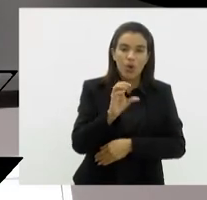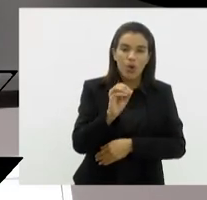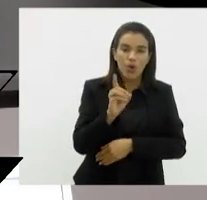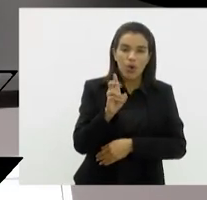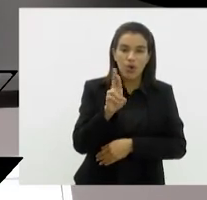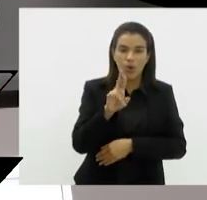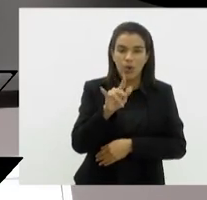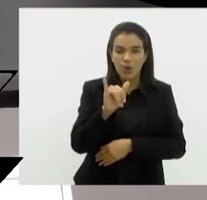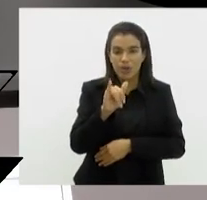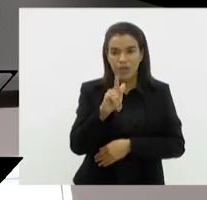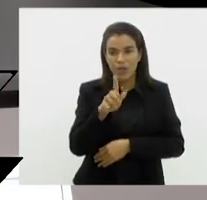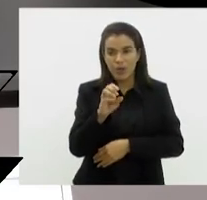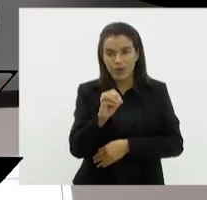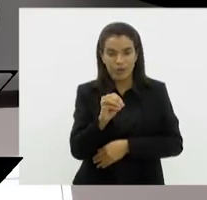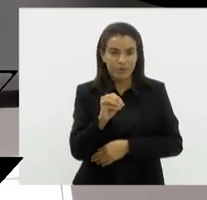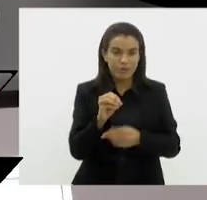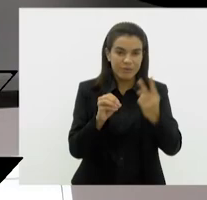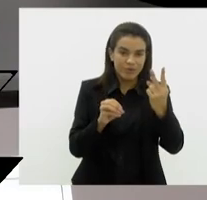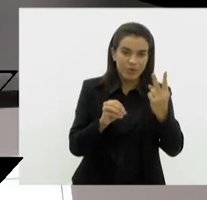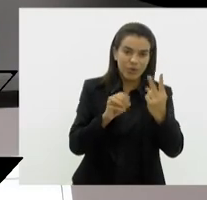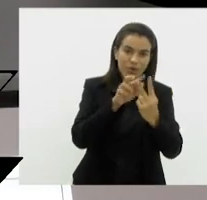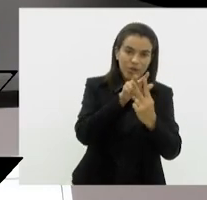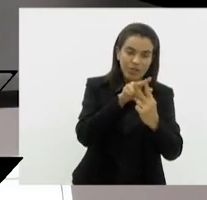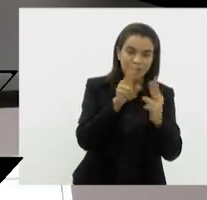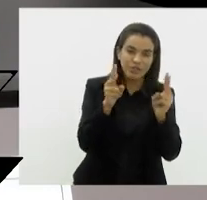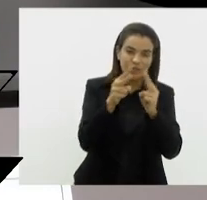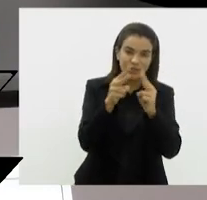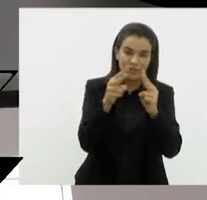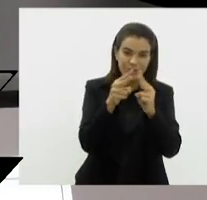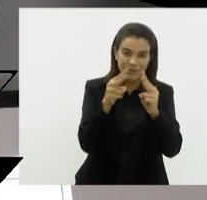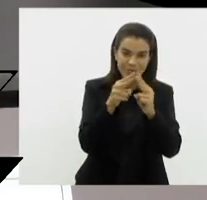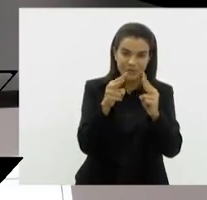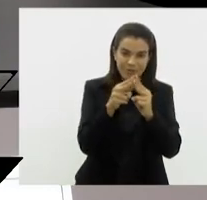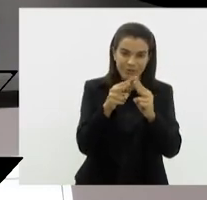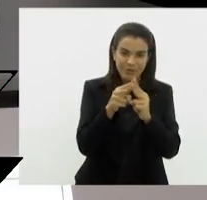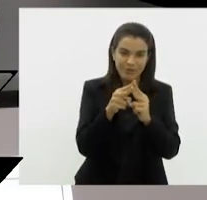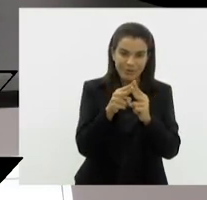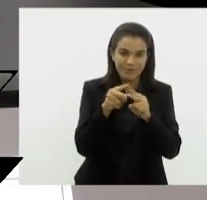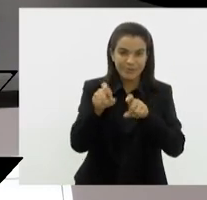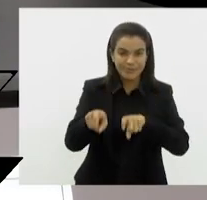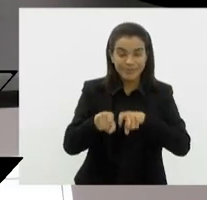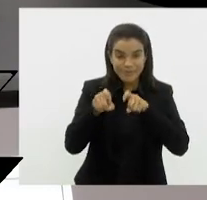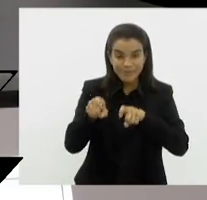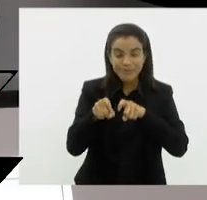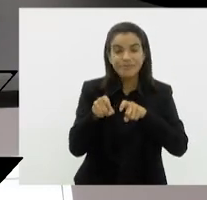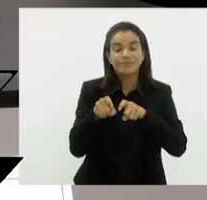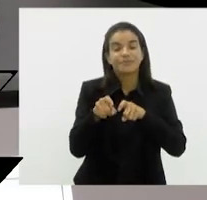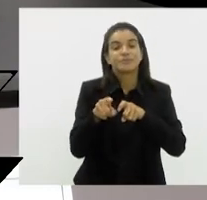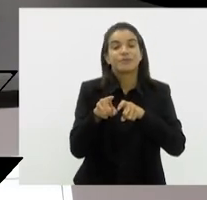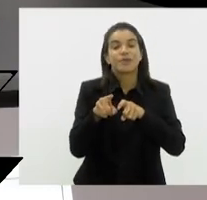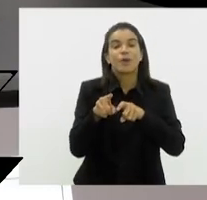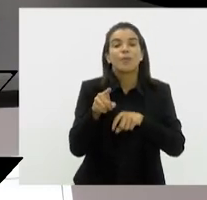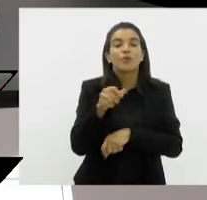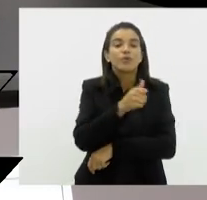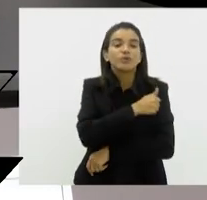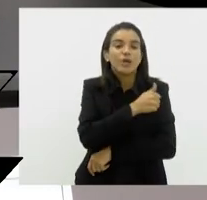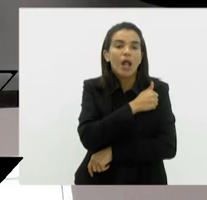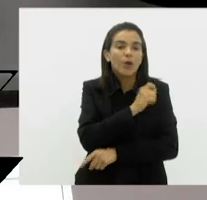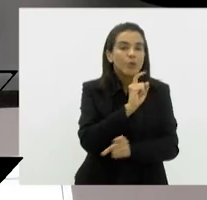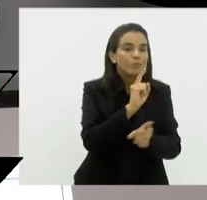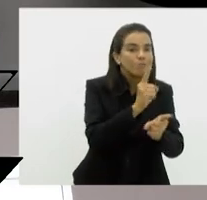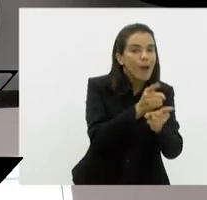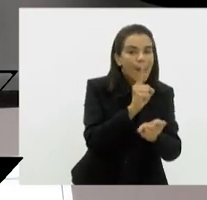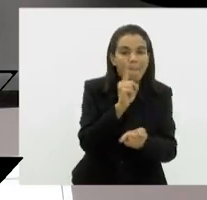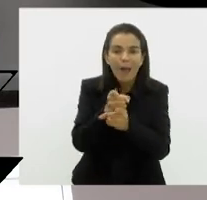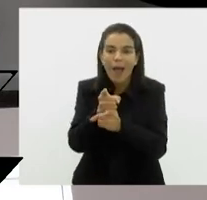Amorim, essa dupla caipira por todos estimada, votamos um projeto para os alunos identificarem notícias